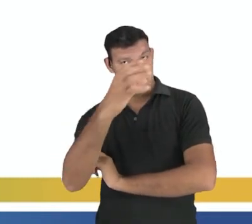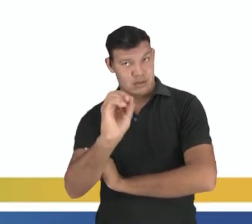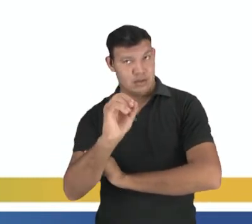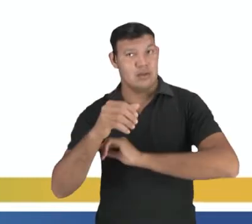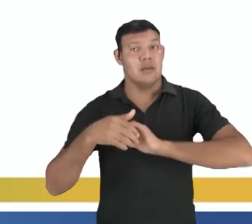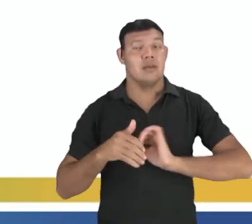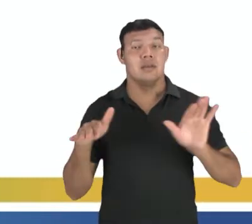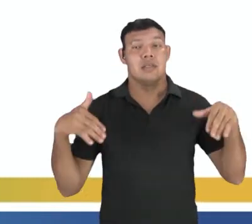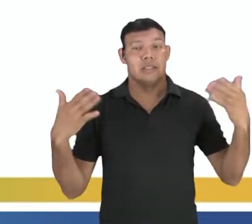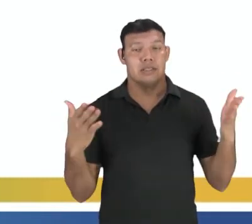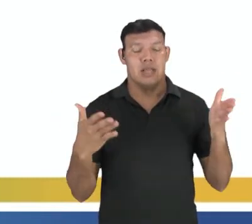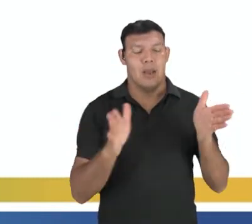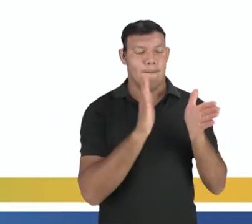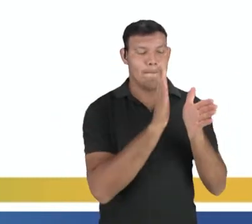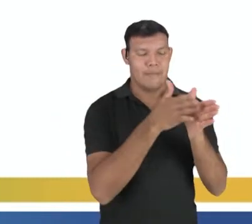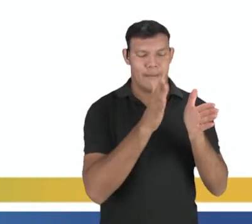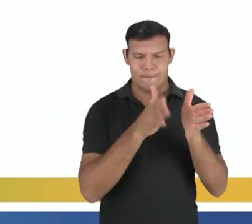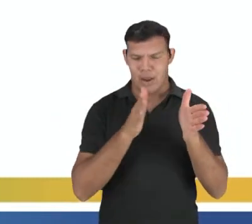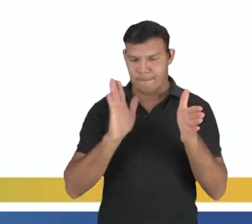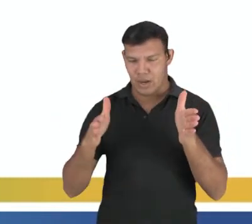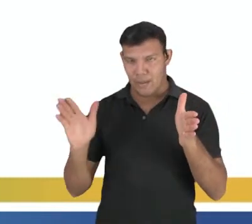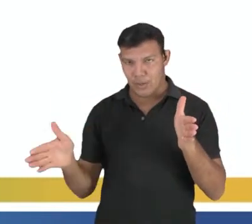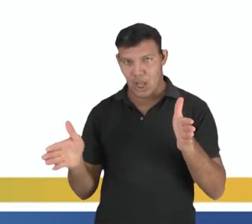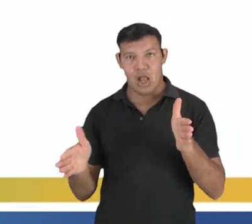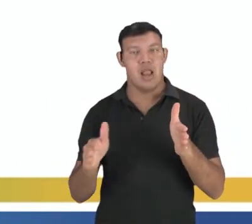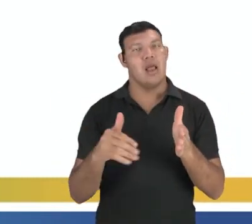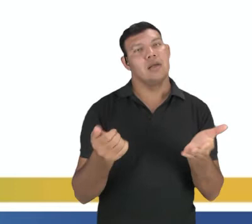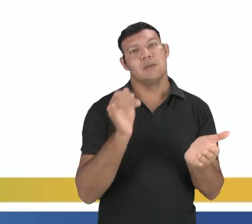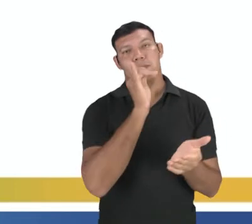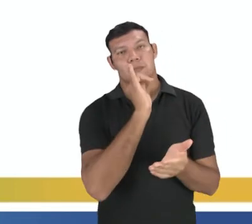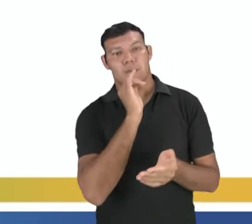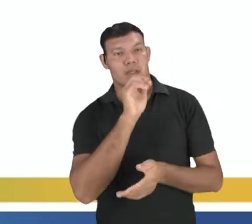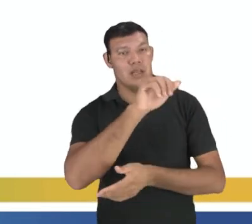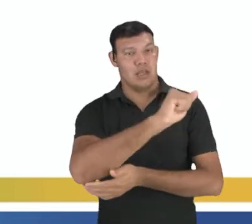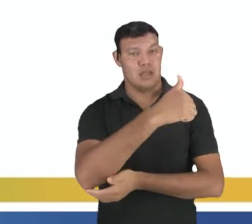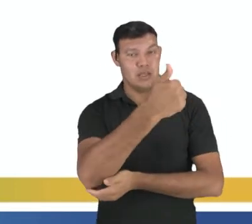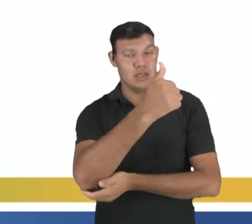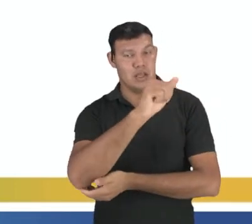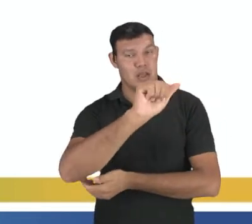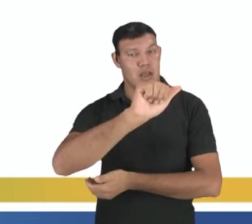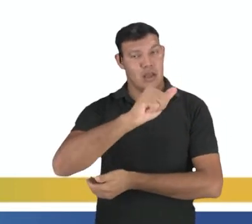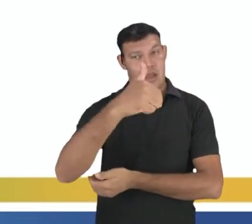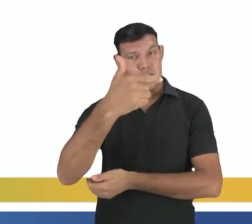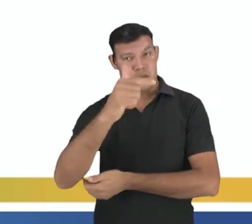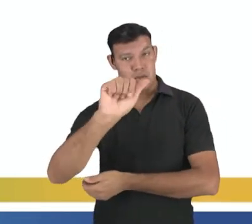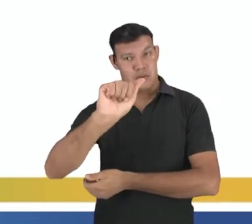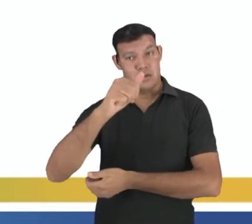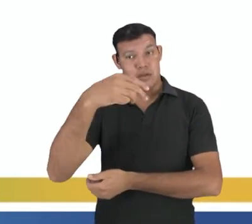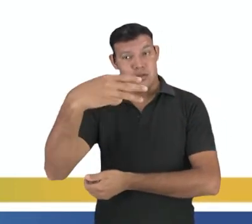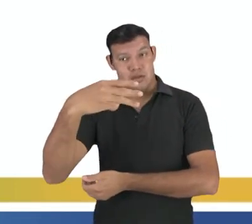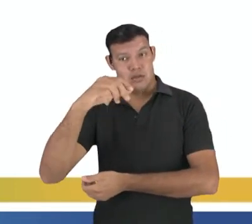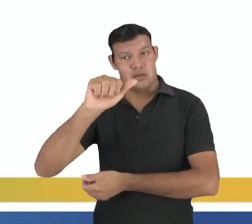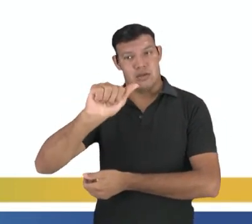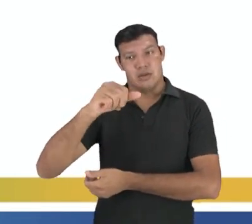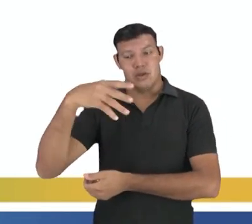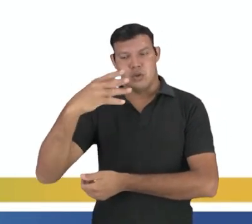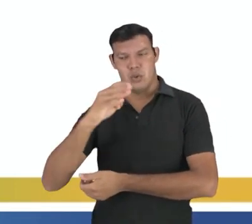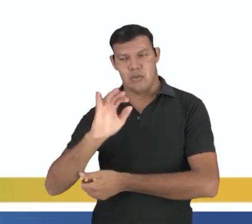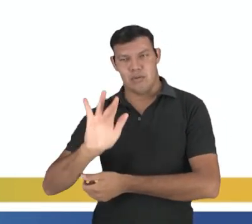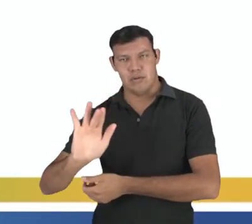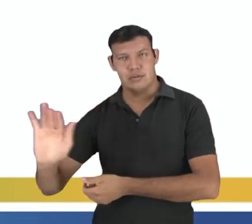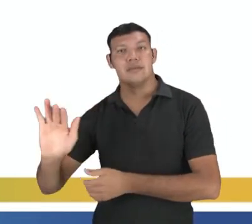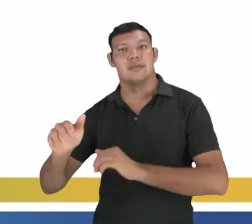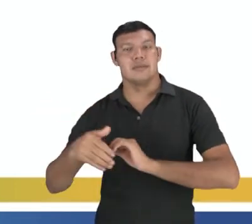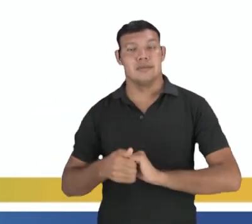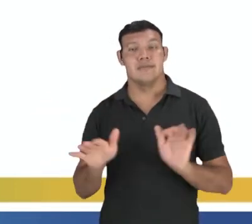Dada uma sequência A1, A2, A3, A4 e assim por diante, AN e continuando,